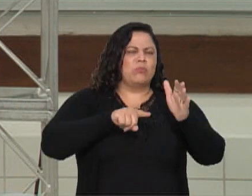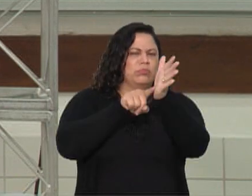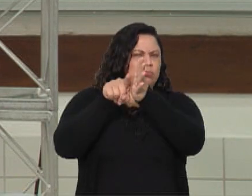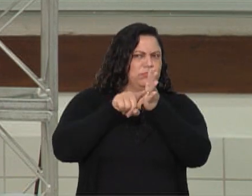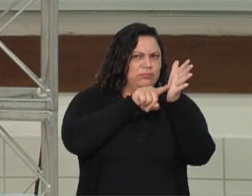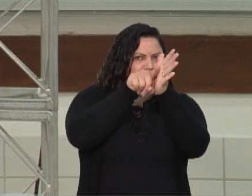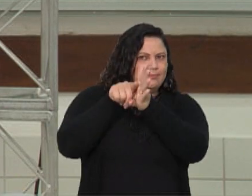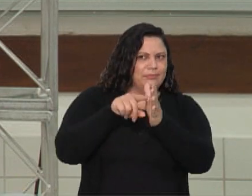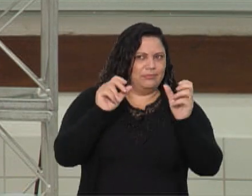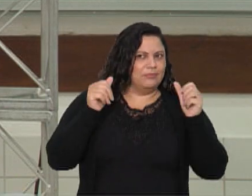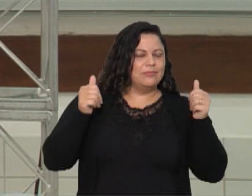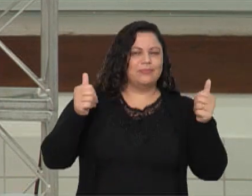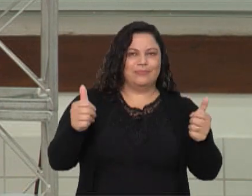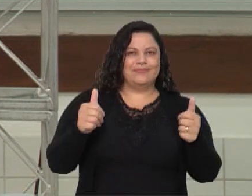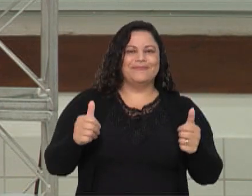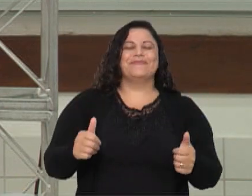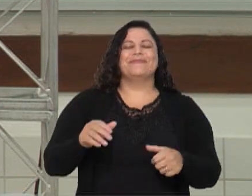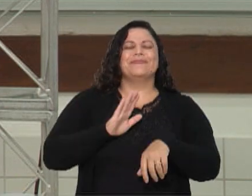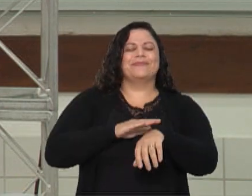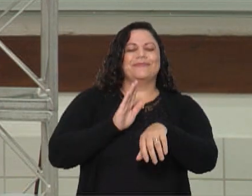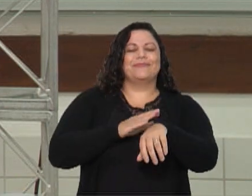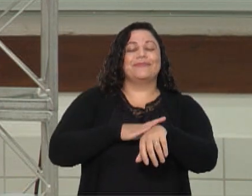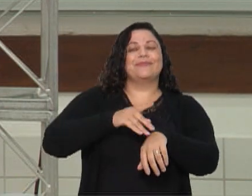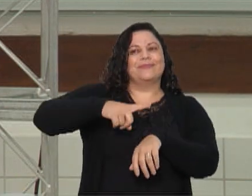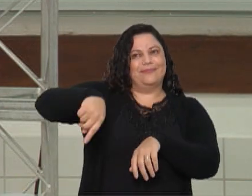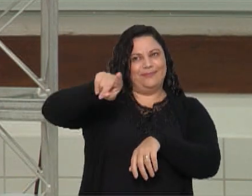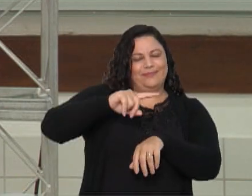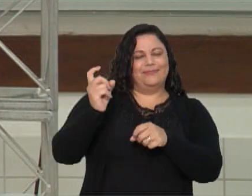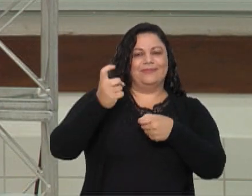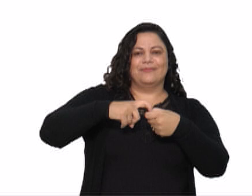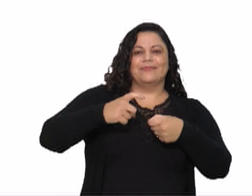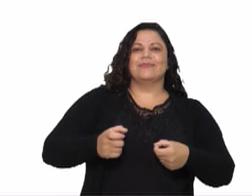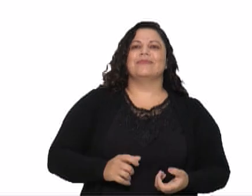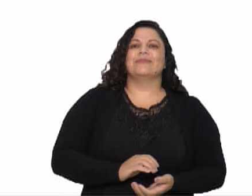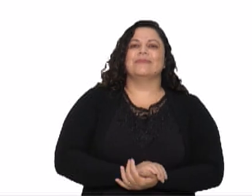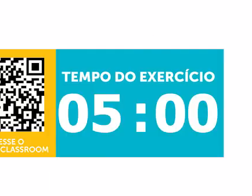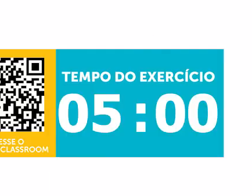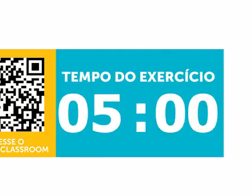também. Ok? Um tempinho para vocês e daqui a pouquinho eu volto.